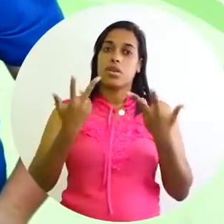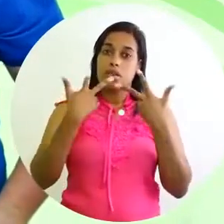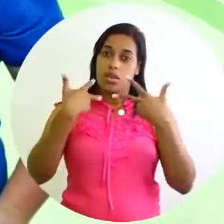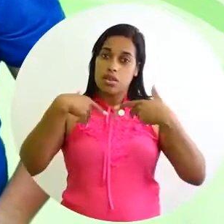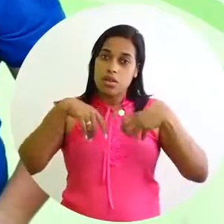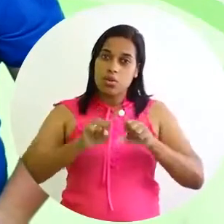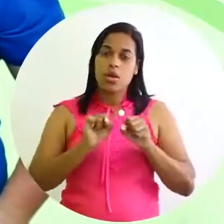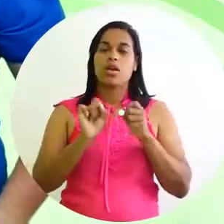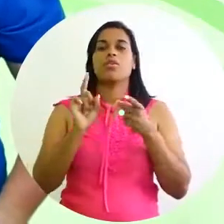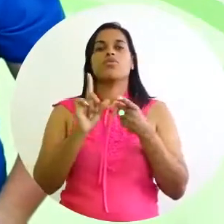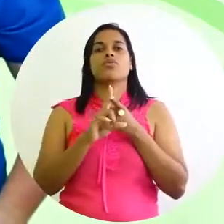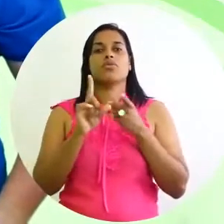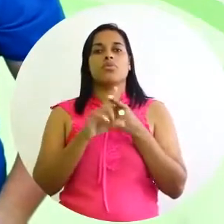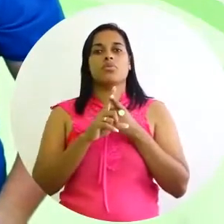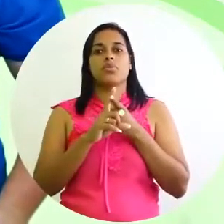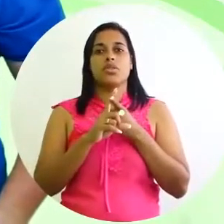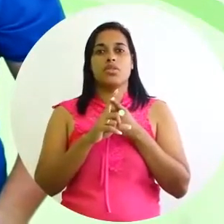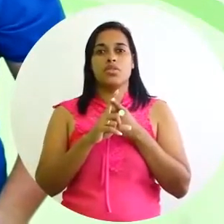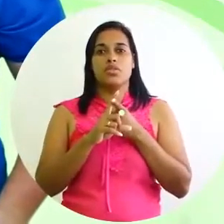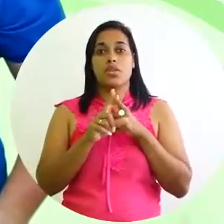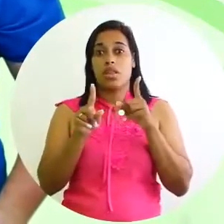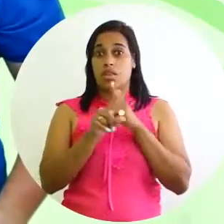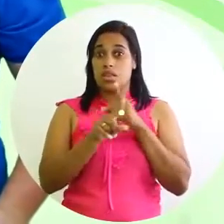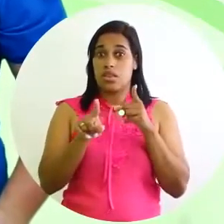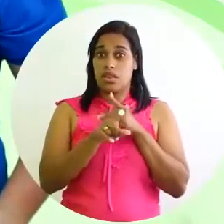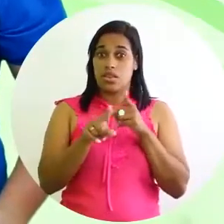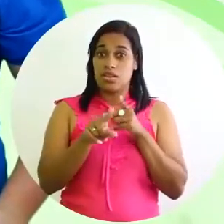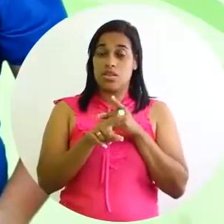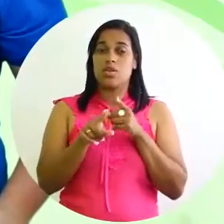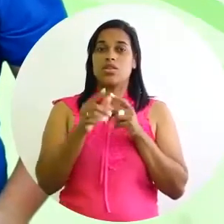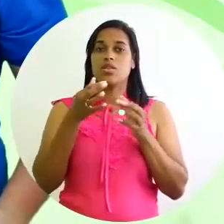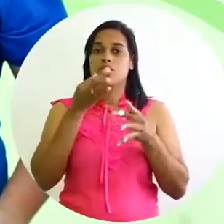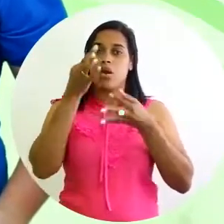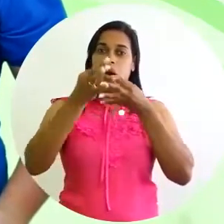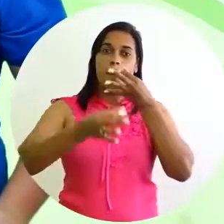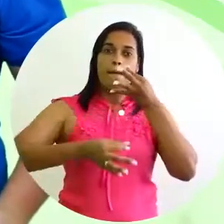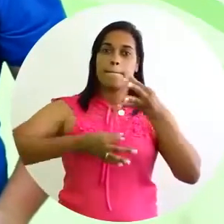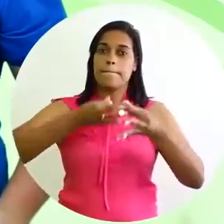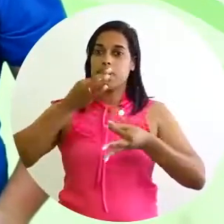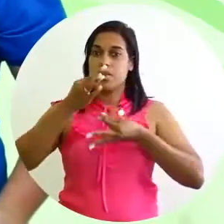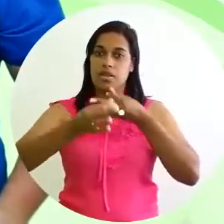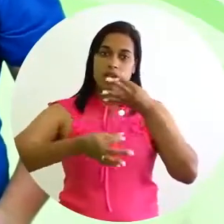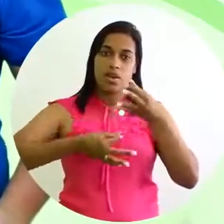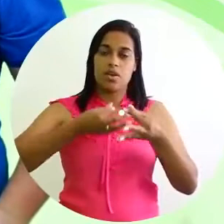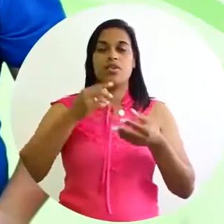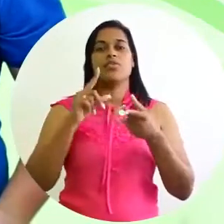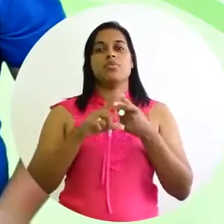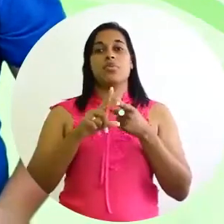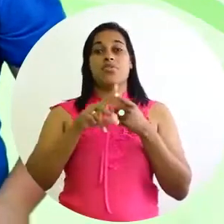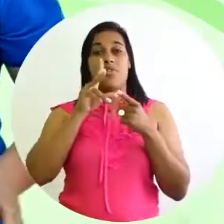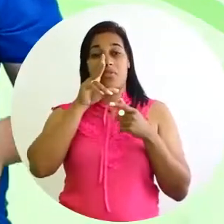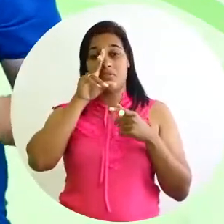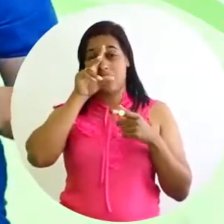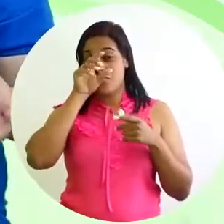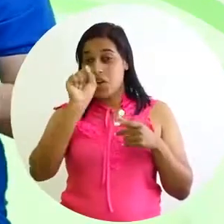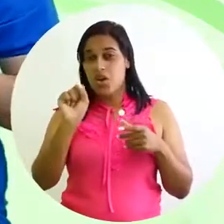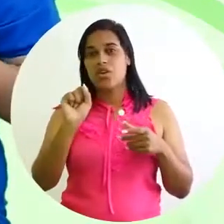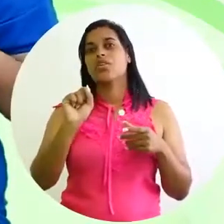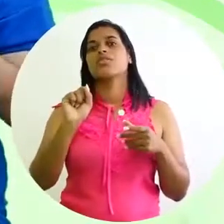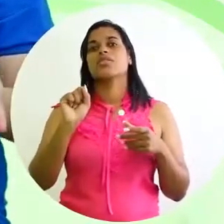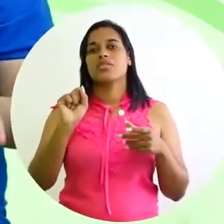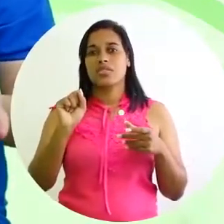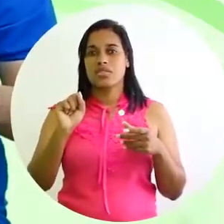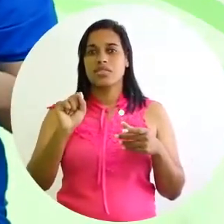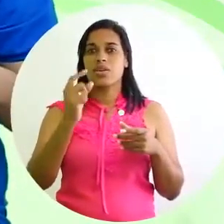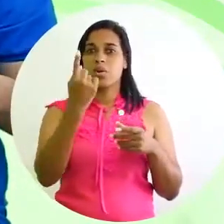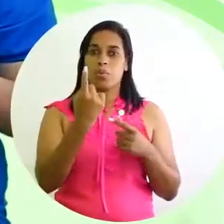do linguajar, da não polarização das opiniões, porque tende muito a um lado ficar muito forte e ficar com